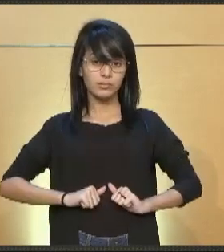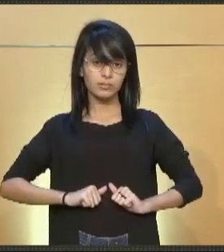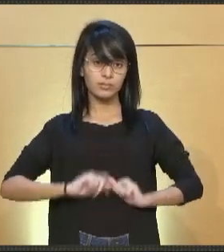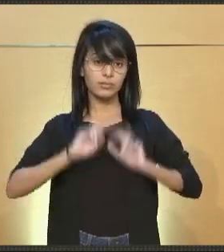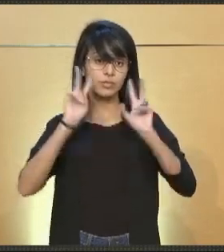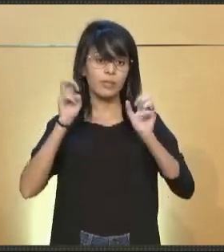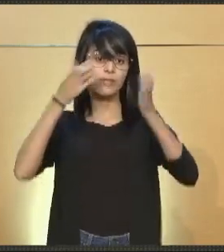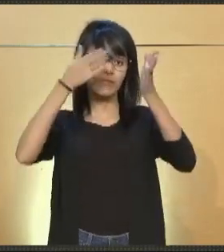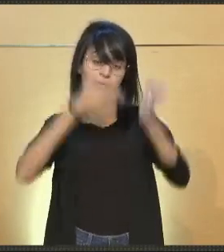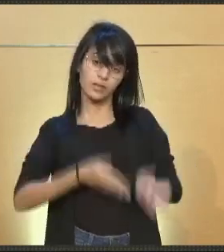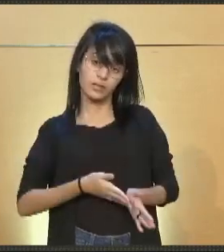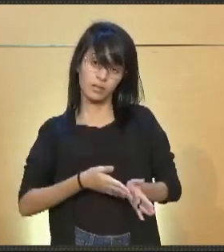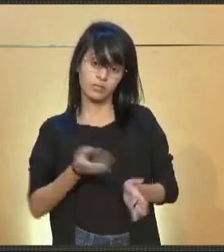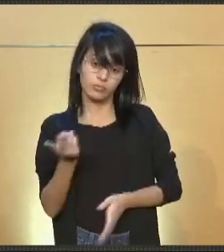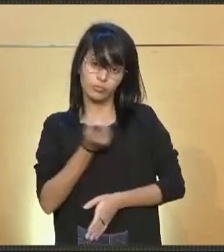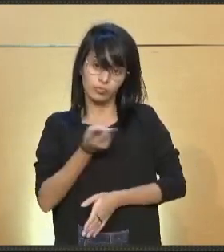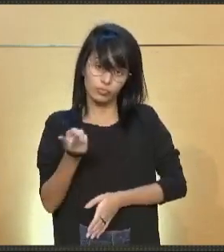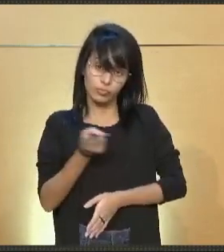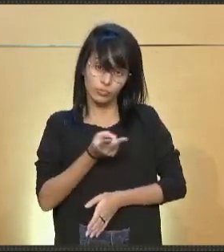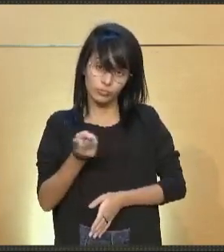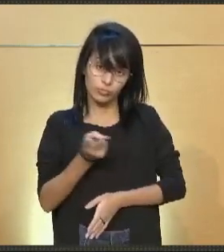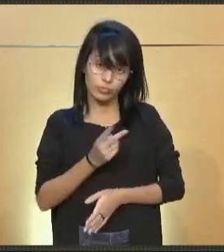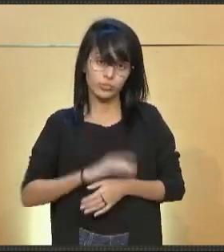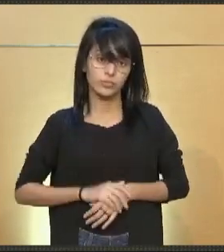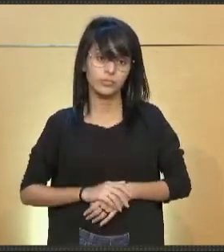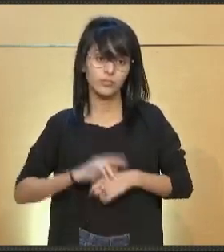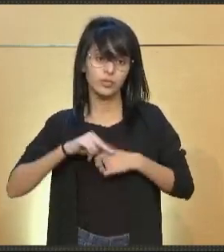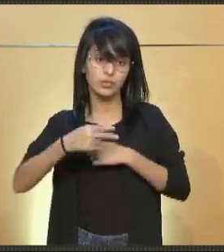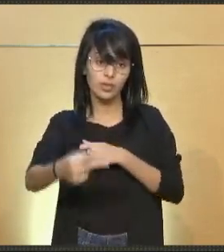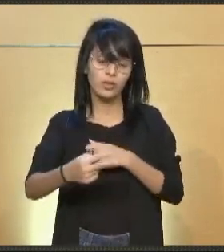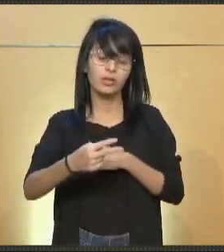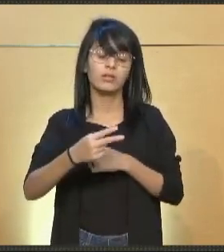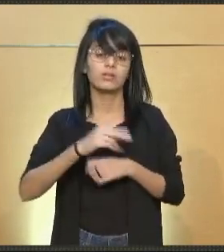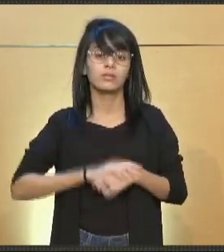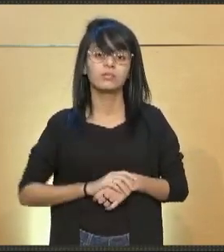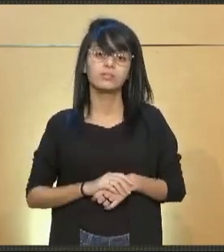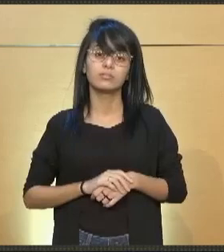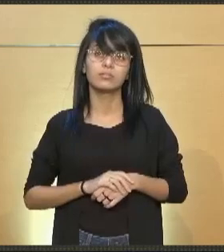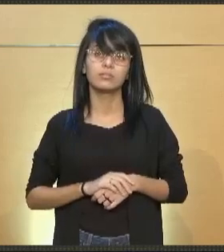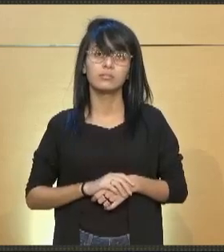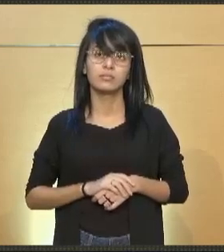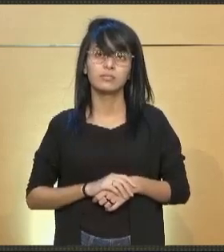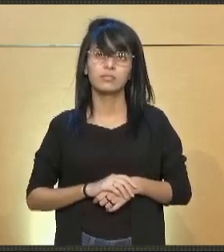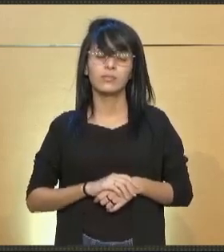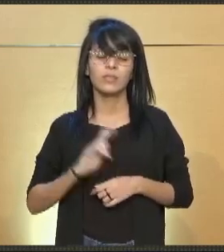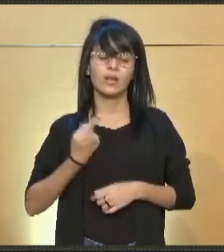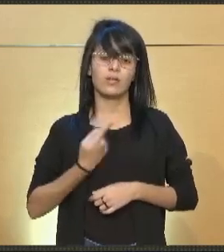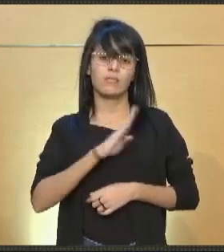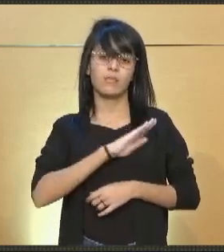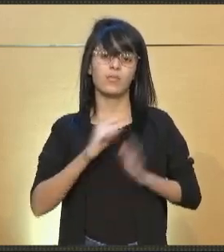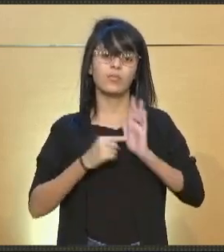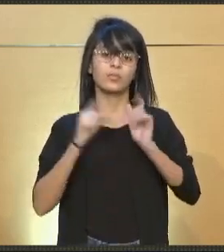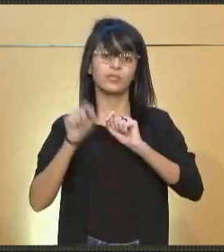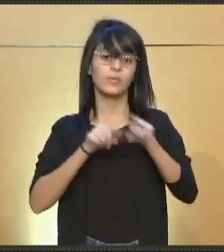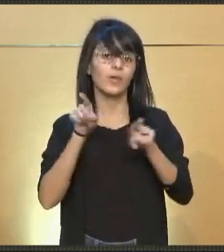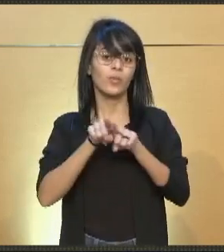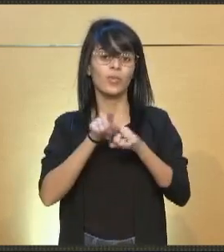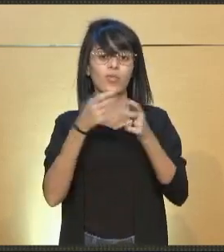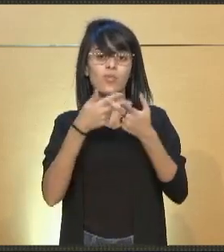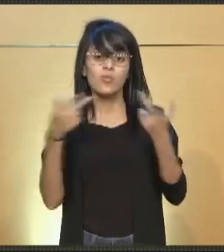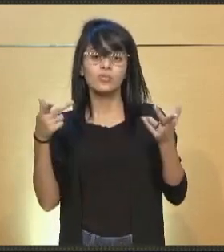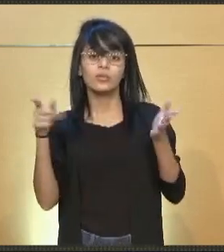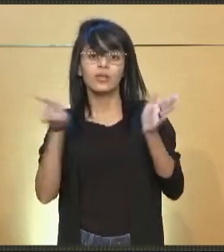fidelidade de um para com o outro. Consequentemente, a partir dessa análise exegética de Hebreus, também encontramos dois aspectos negativos: